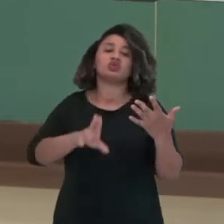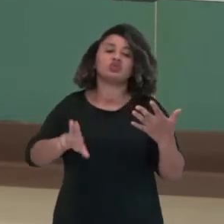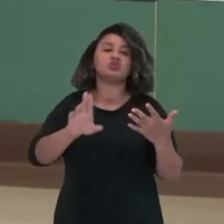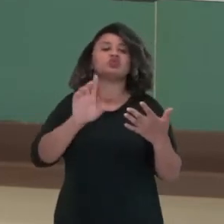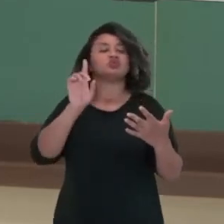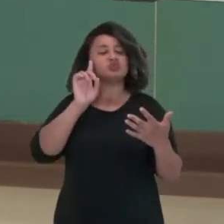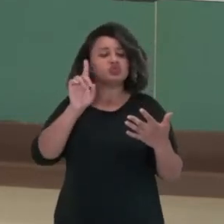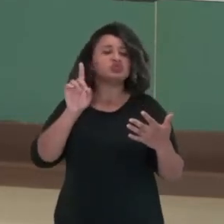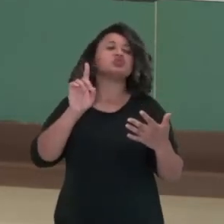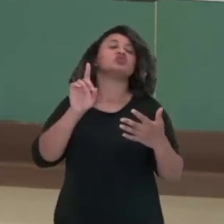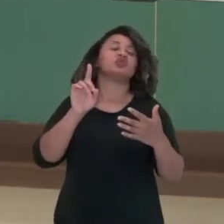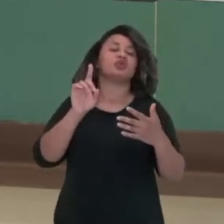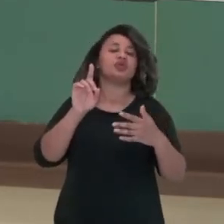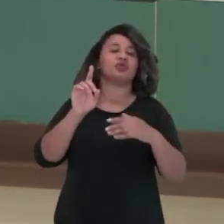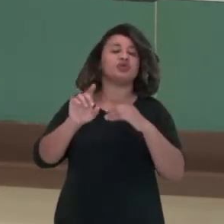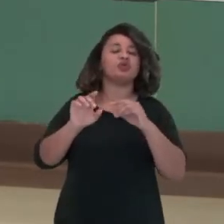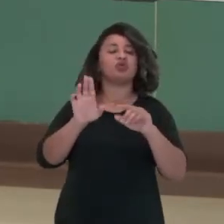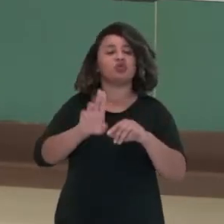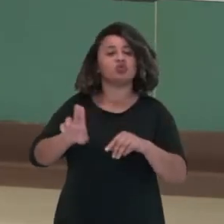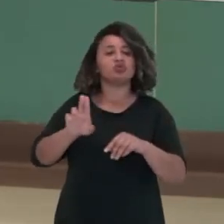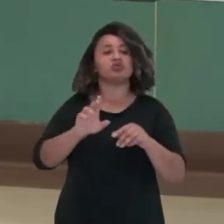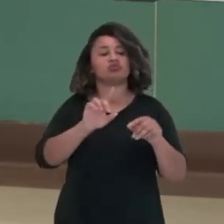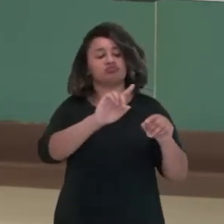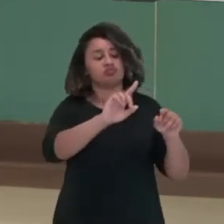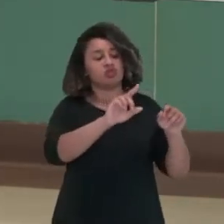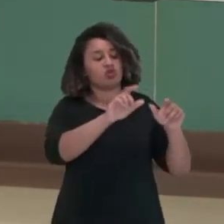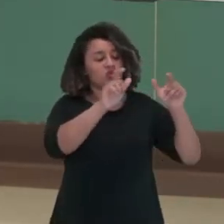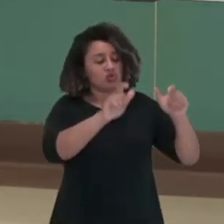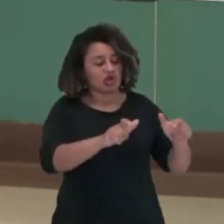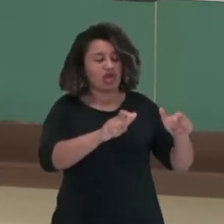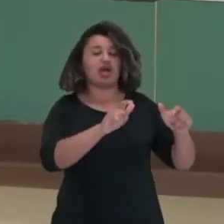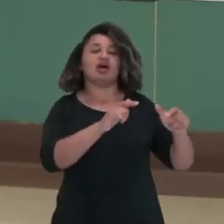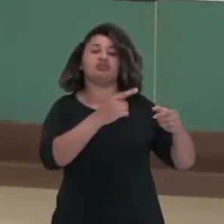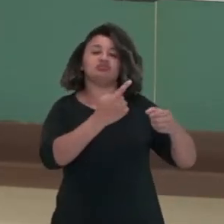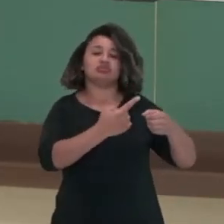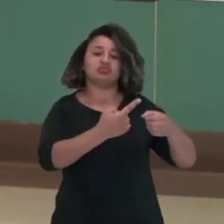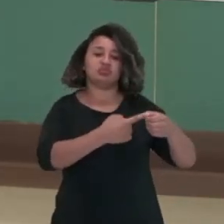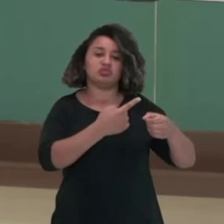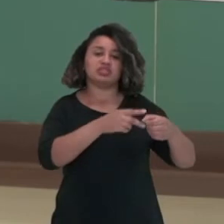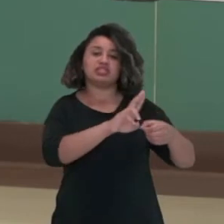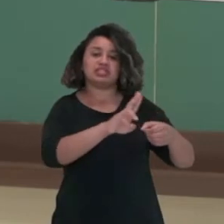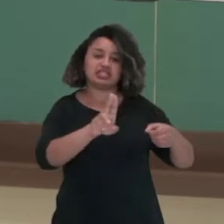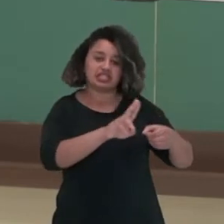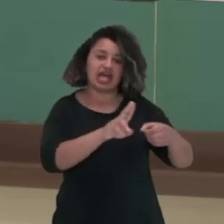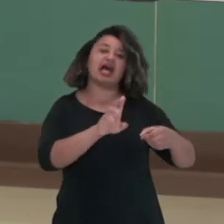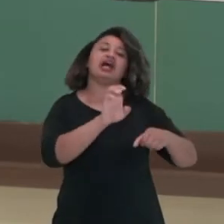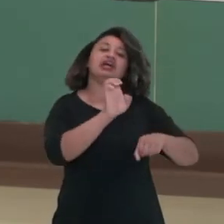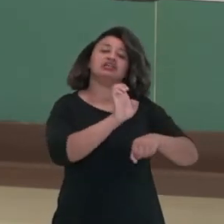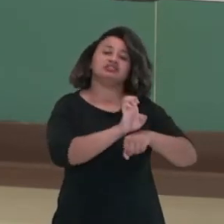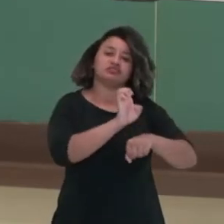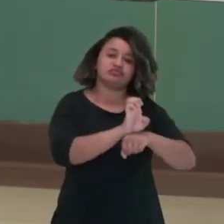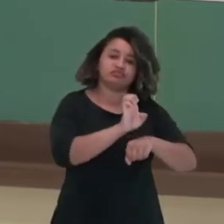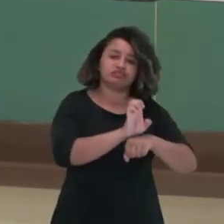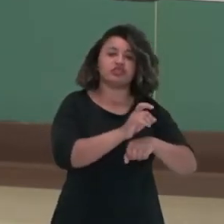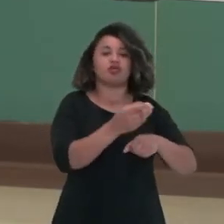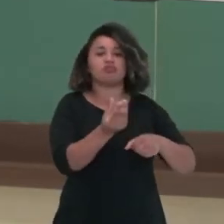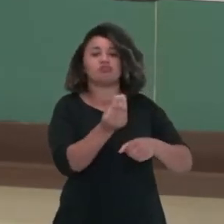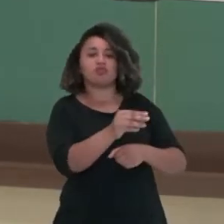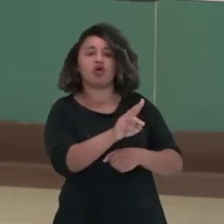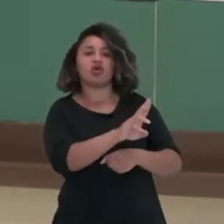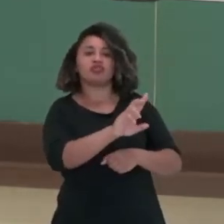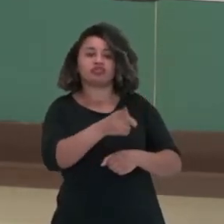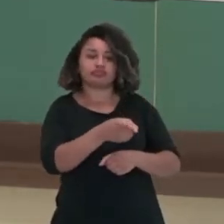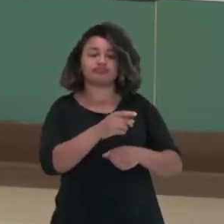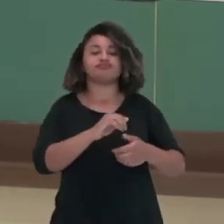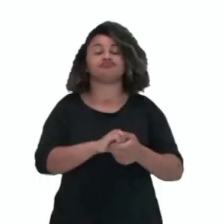do local e da data, eu uso a vírgula para separar o local da data. Também usamos a